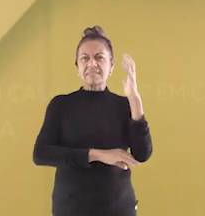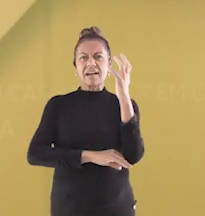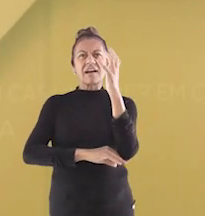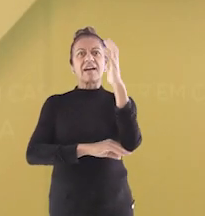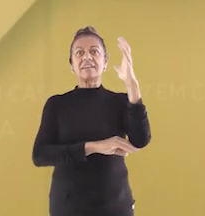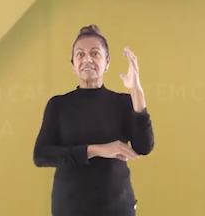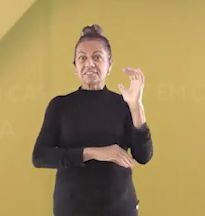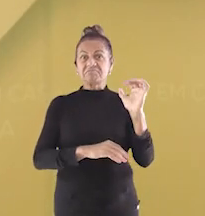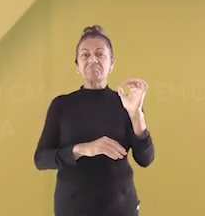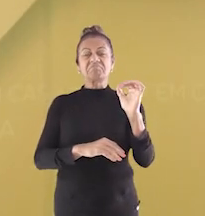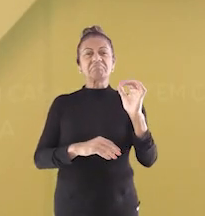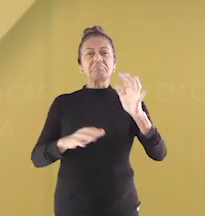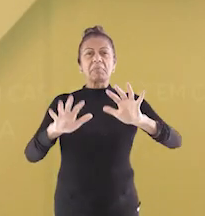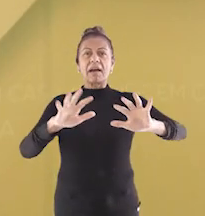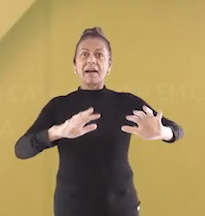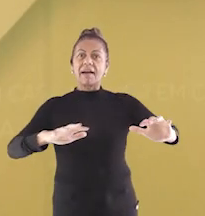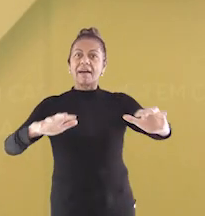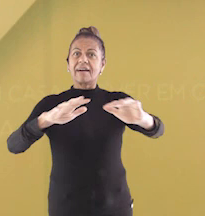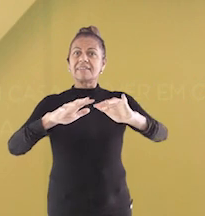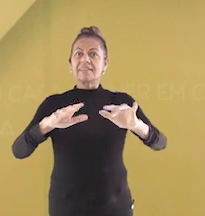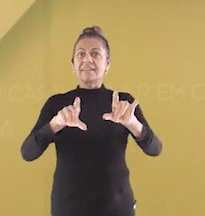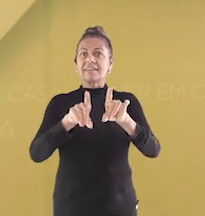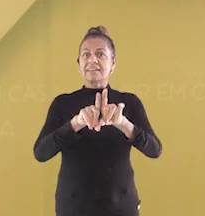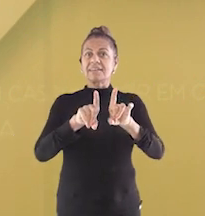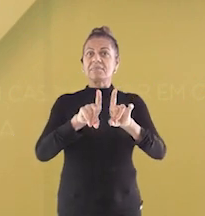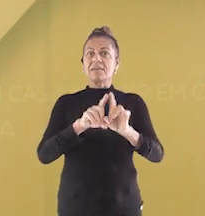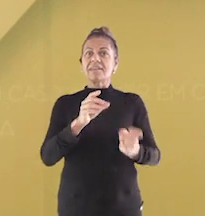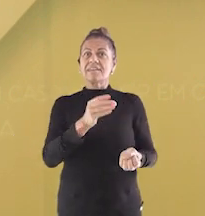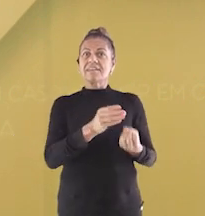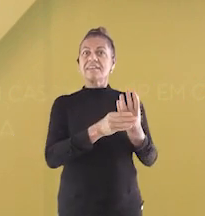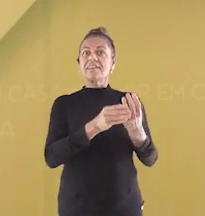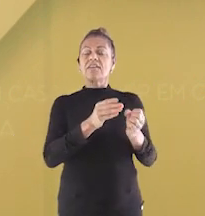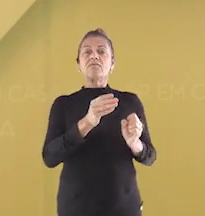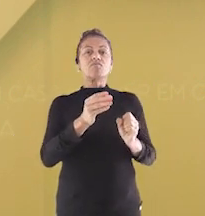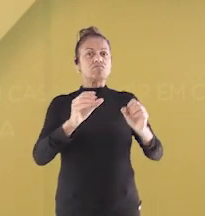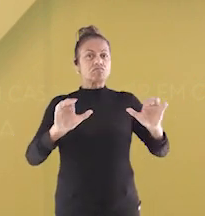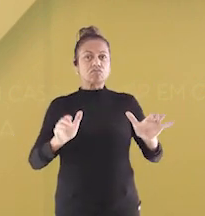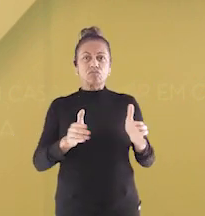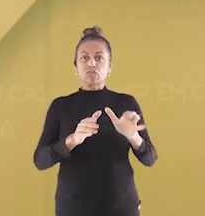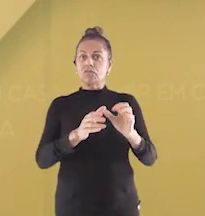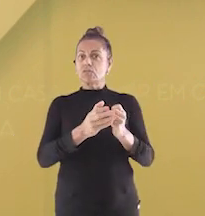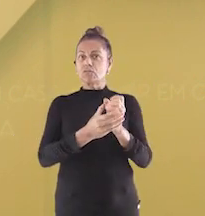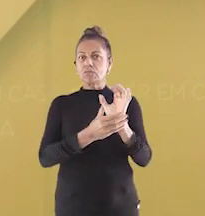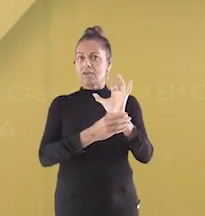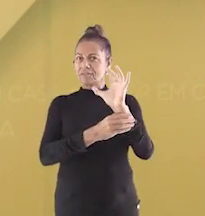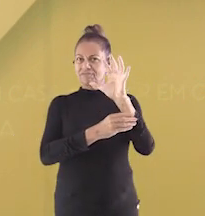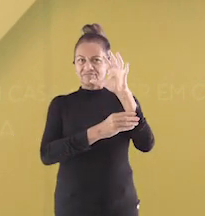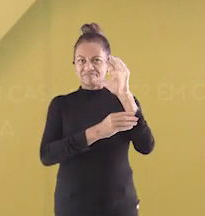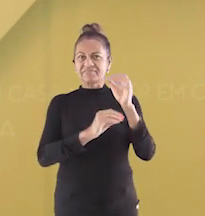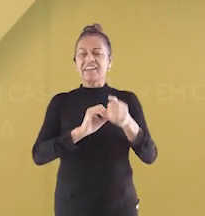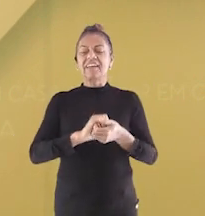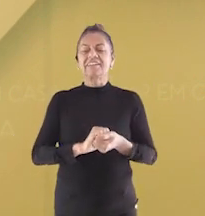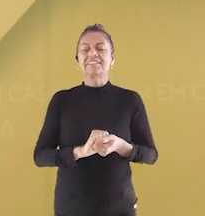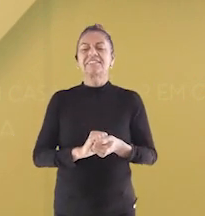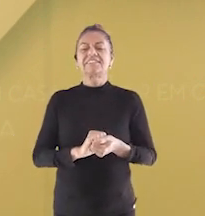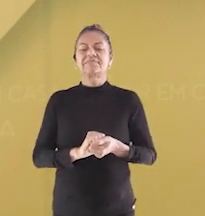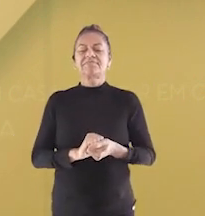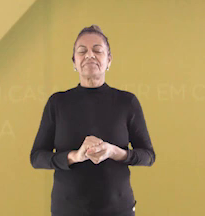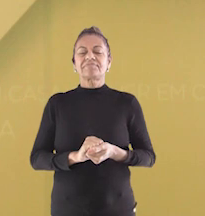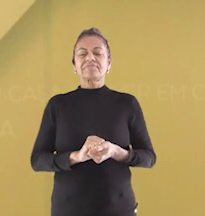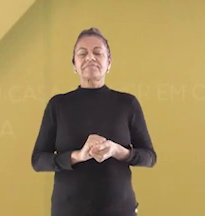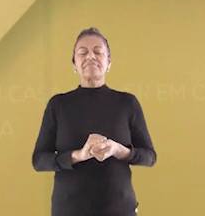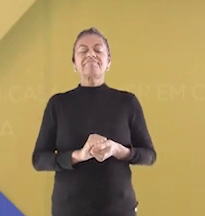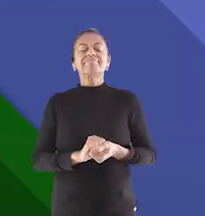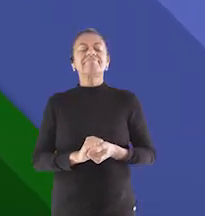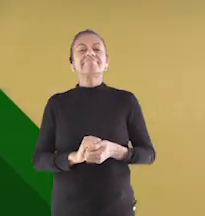se esqueça de marcar a sua presença com a gente pelo QR Code que aparece aqui na sua tela, para a gente saber que